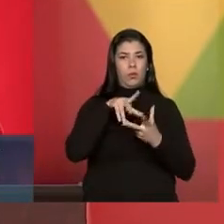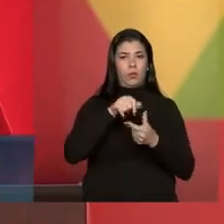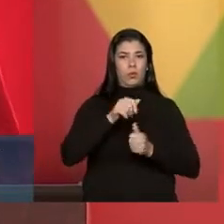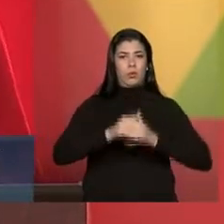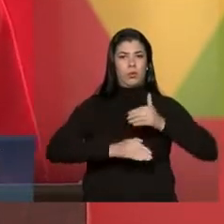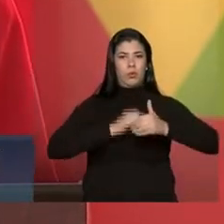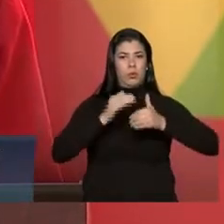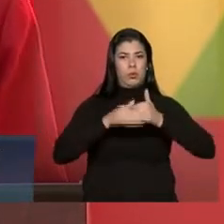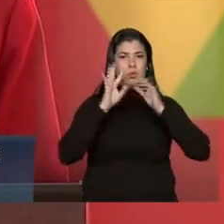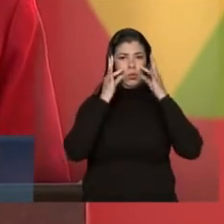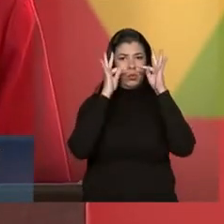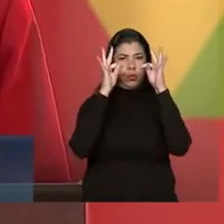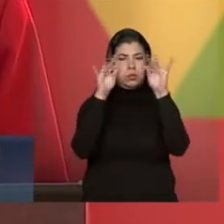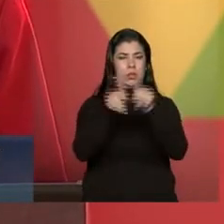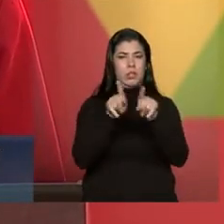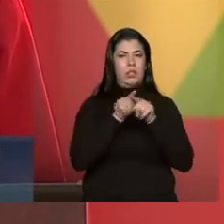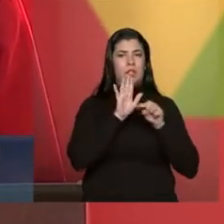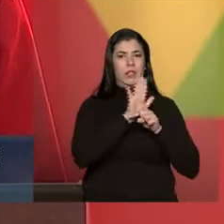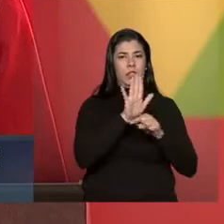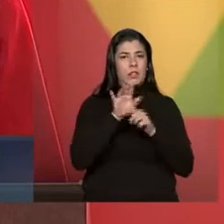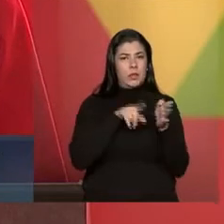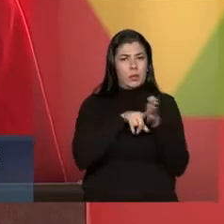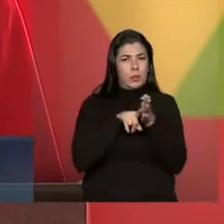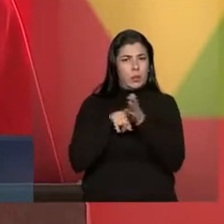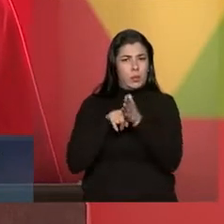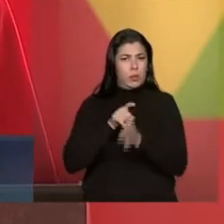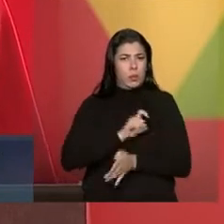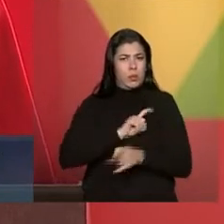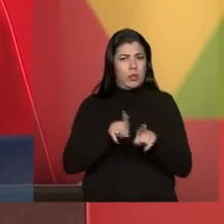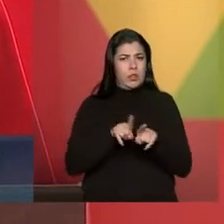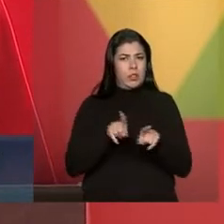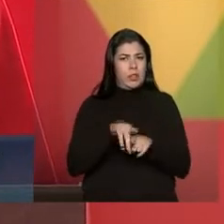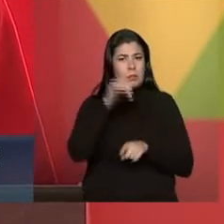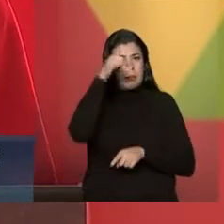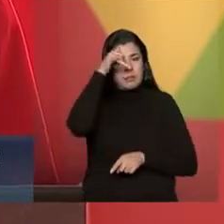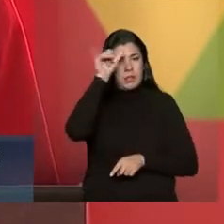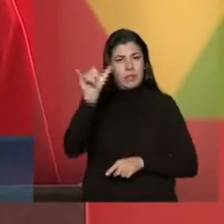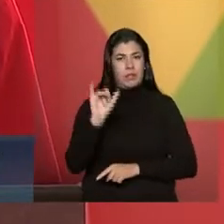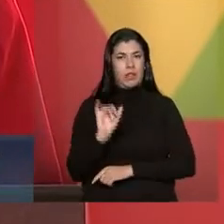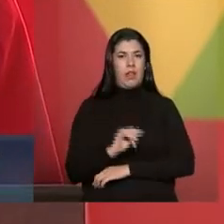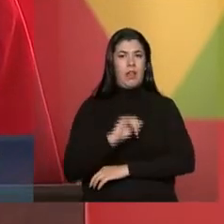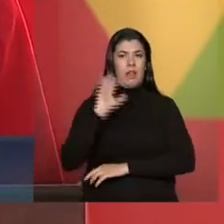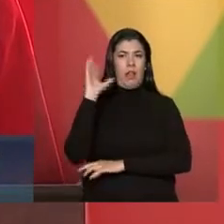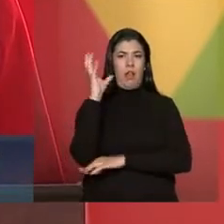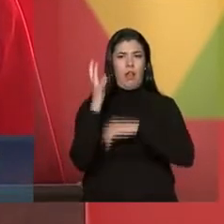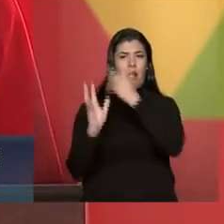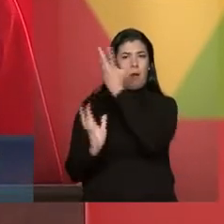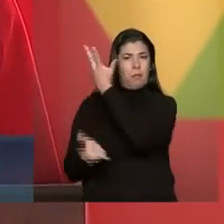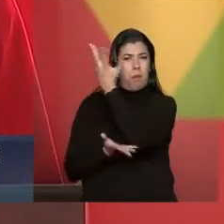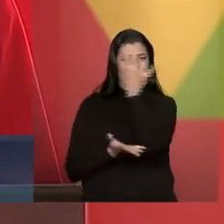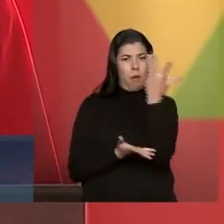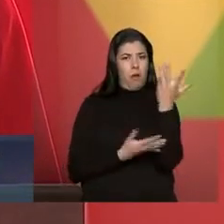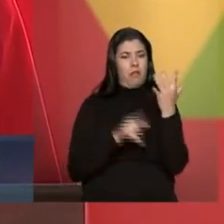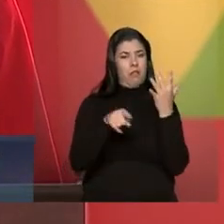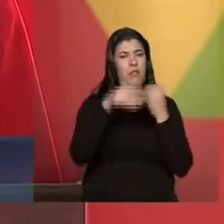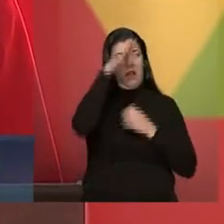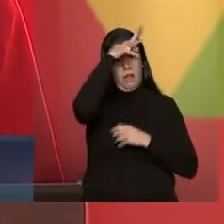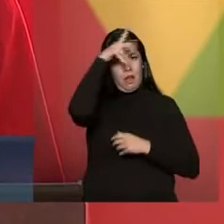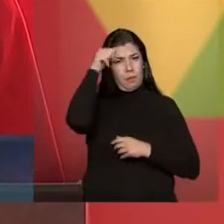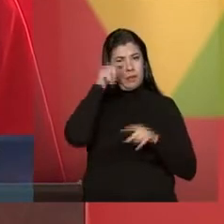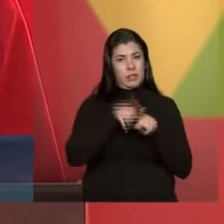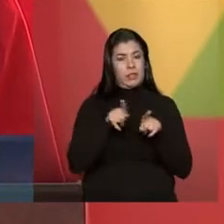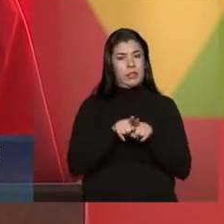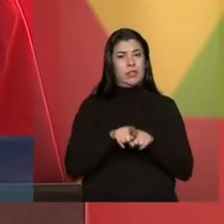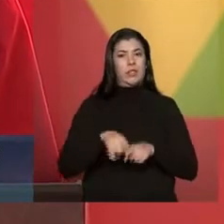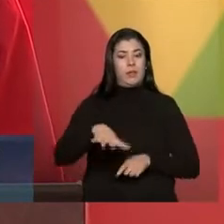desenvolvimento, que contribui na fiscalização e desmatamento da Amazônia. Além disso, os serviços de